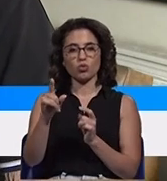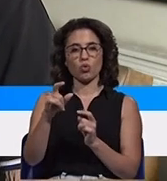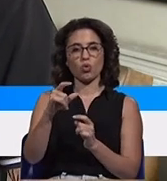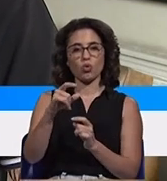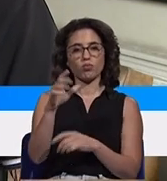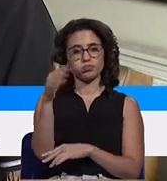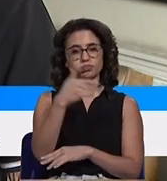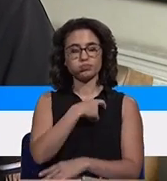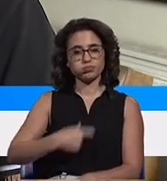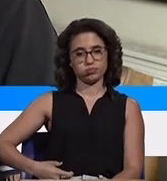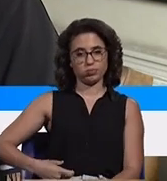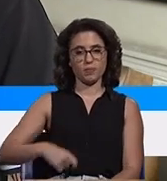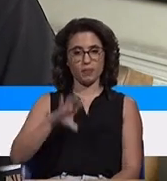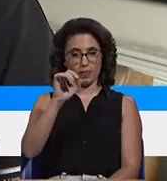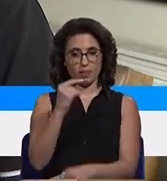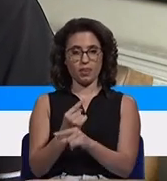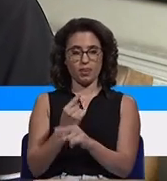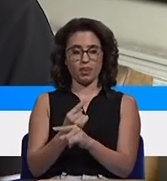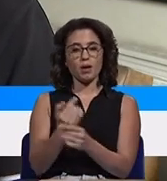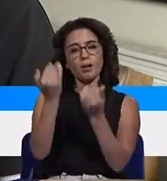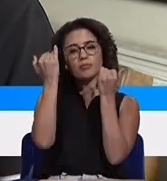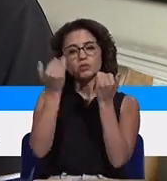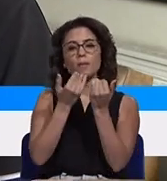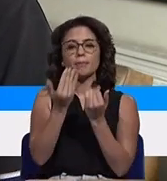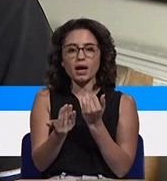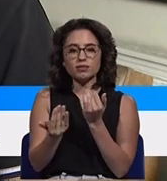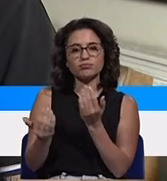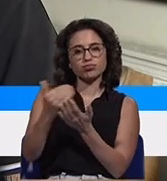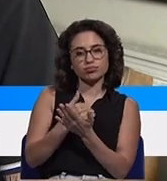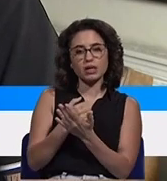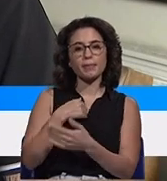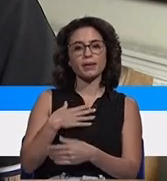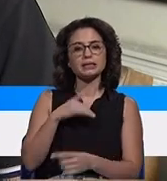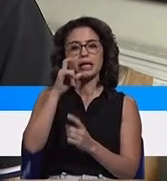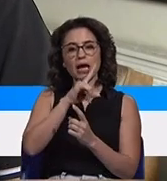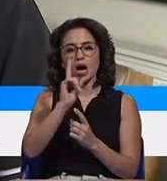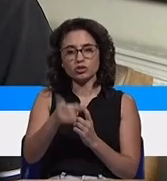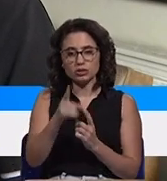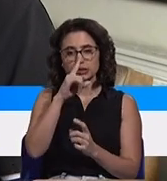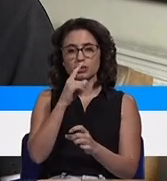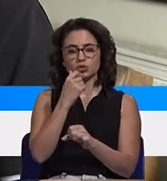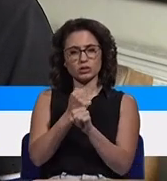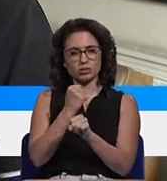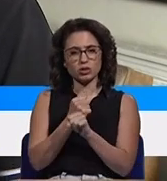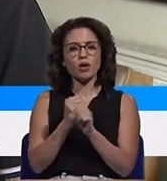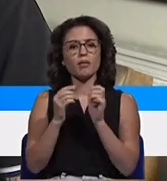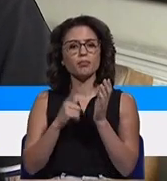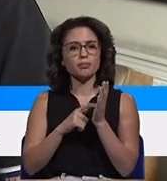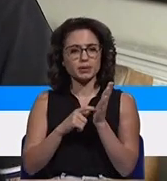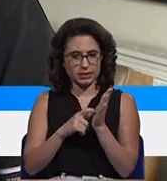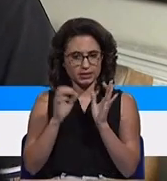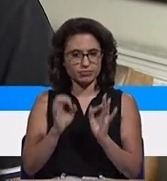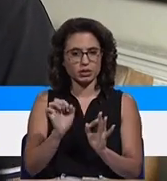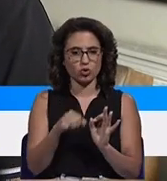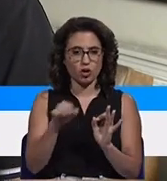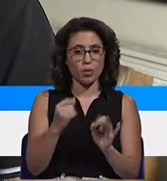querem contratar, informem-se, saber quem são as empresas, se de facto lá precisam de mão de obra, porque há trabalhadores que são contratados para determinados